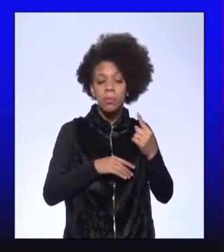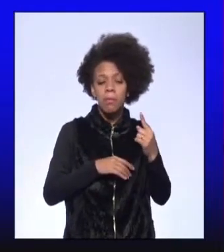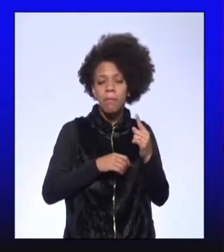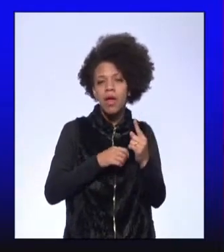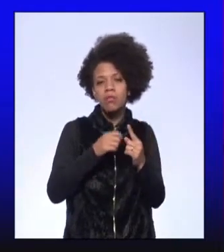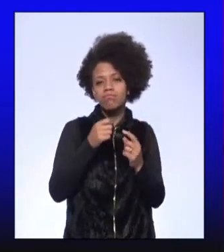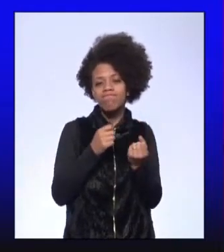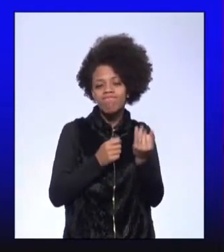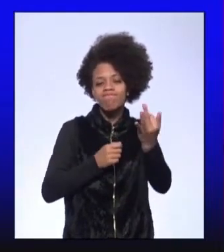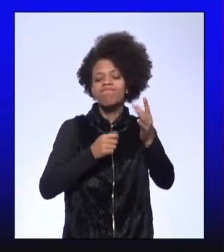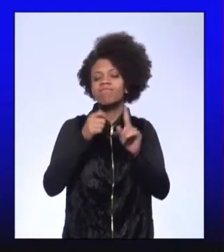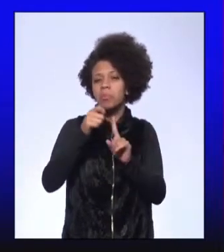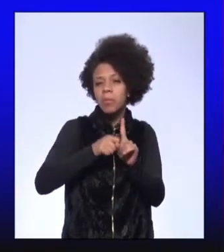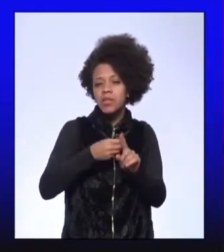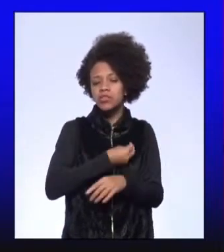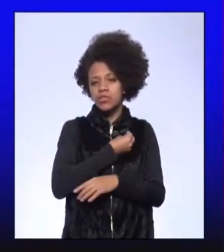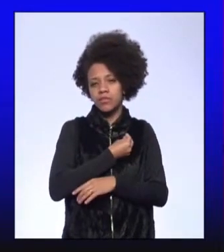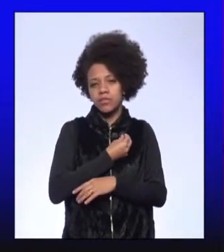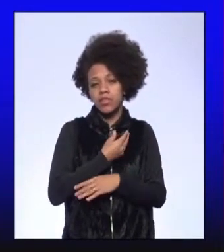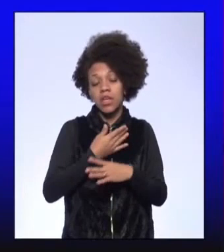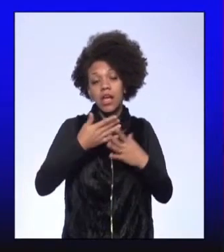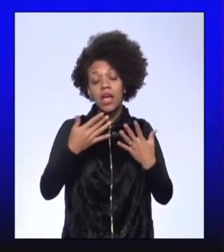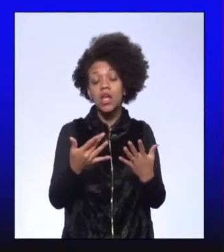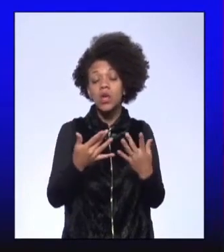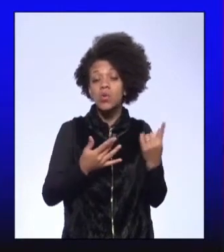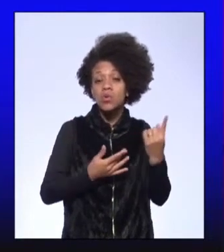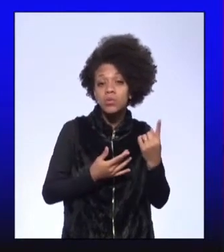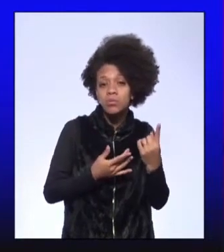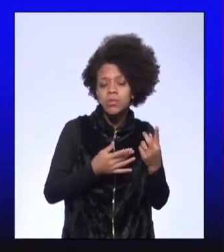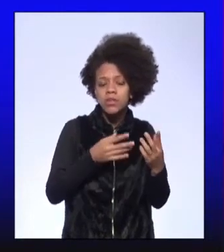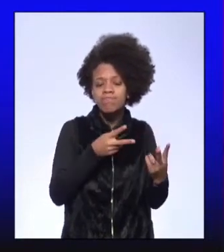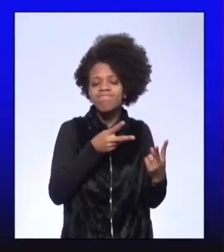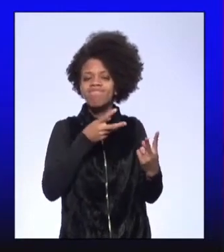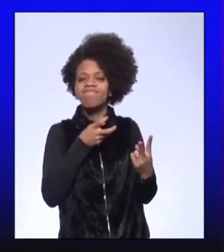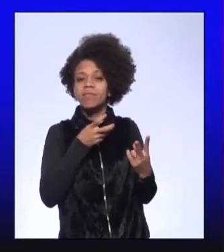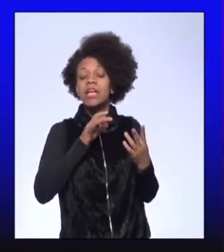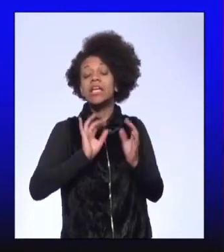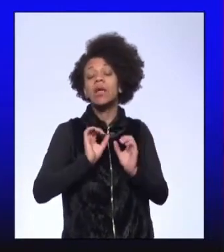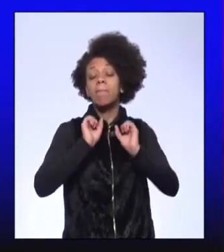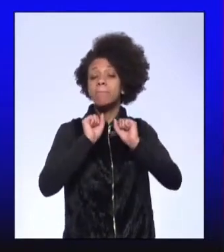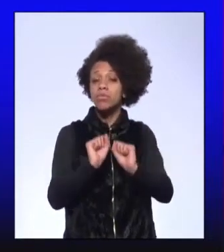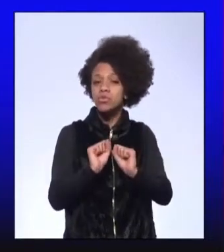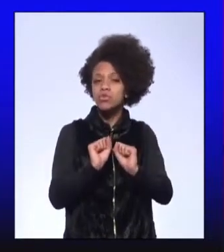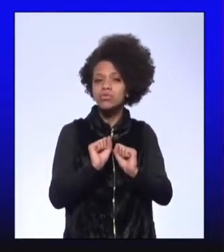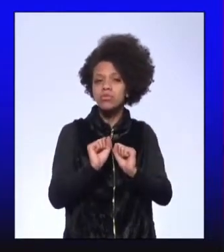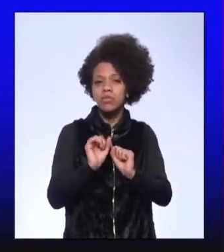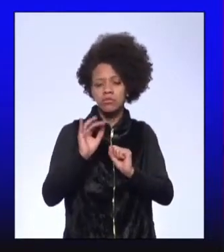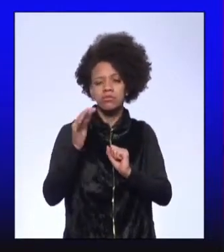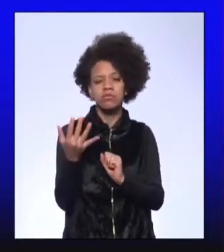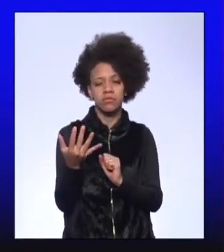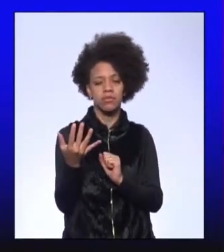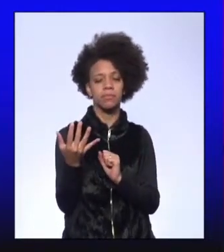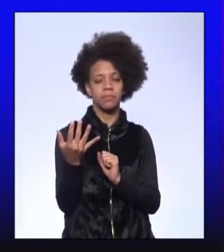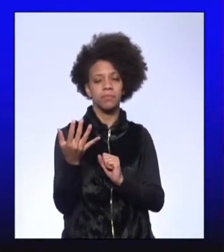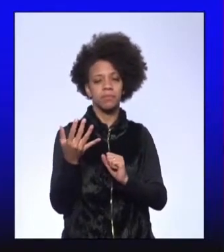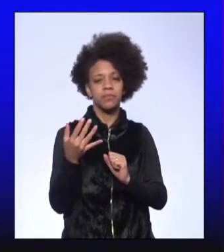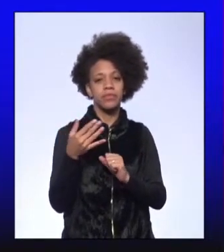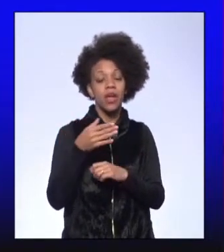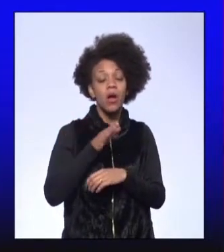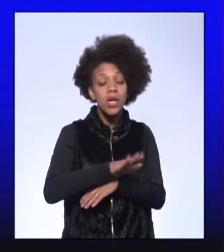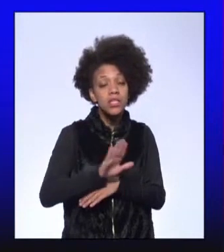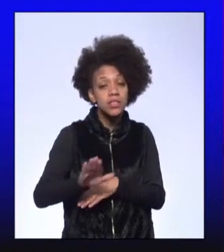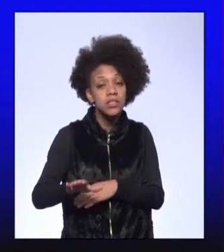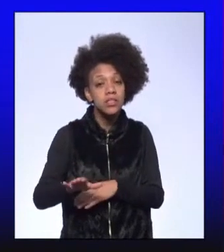vida. E supunhamos, quando os primeiros casos foram identificados, que poderia ser assim também com as crianças com esse